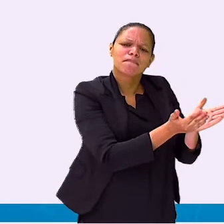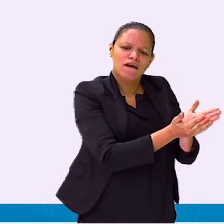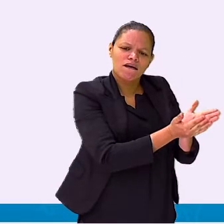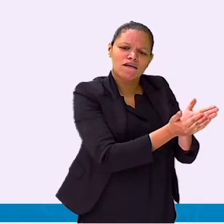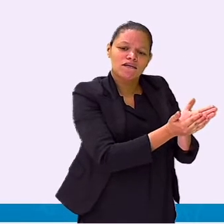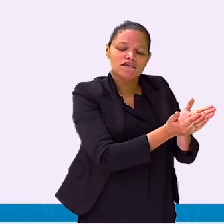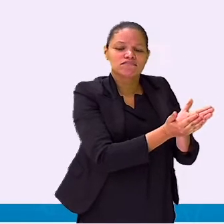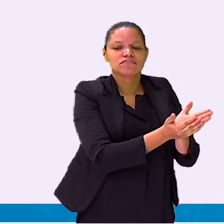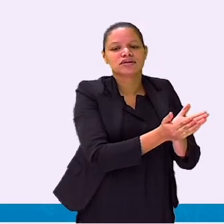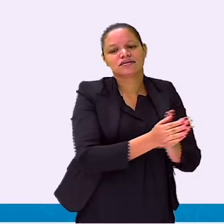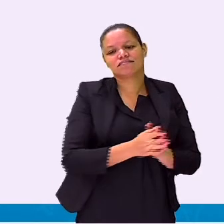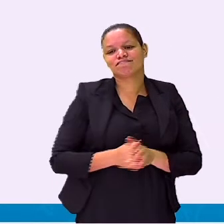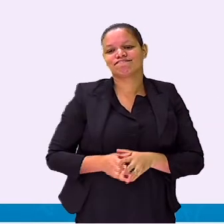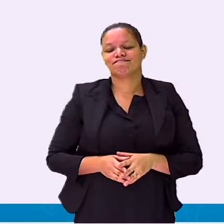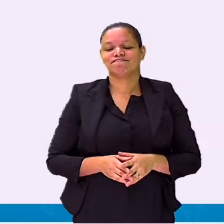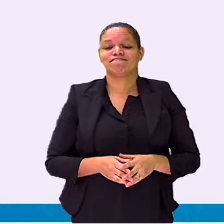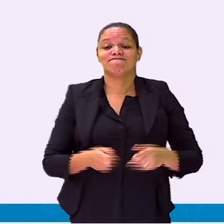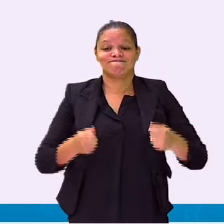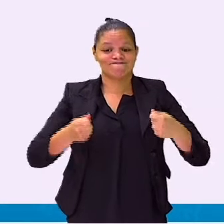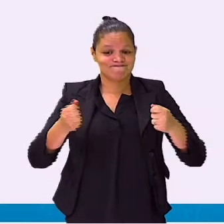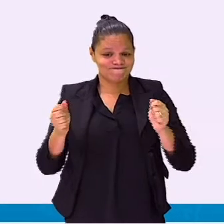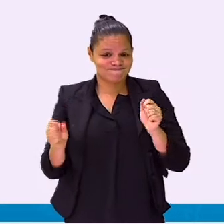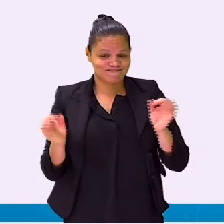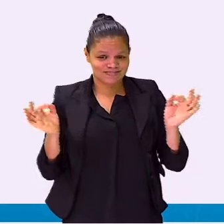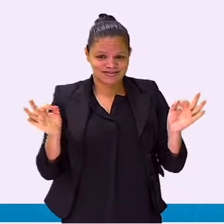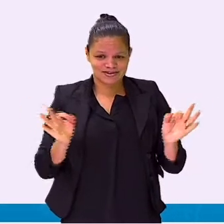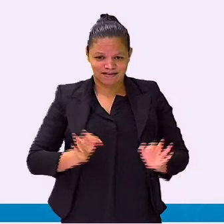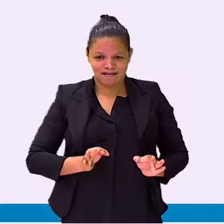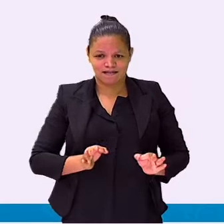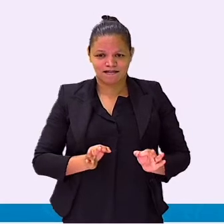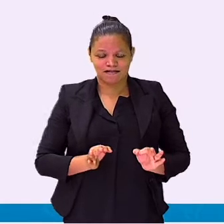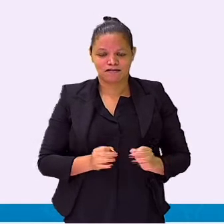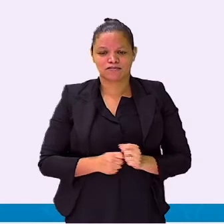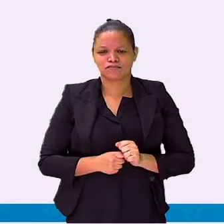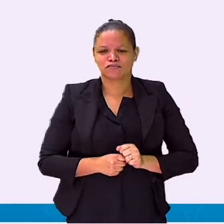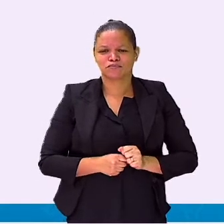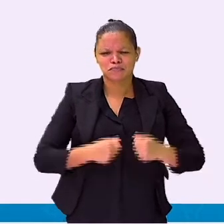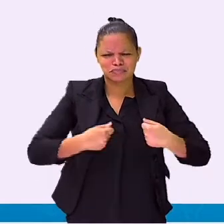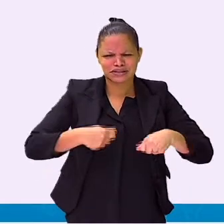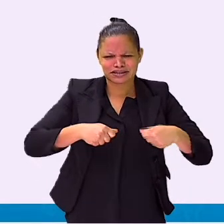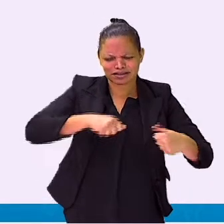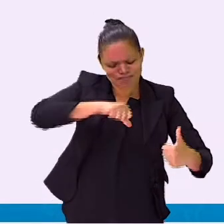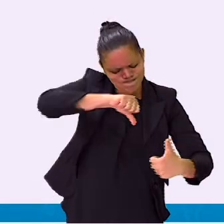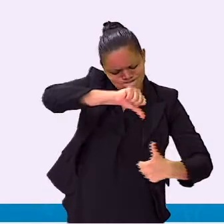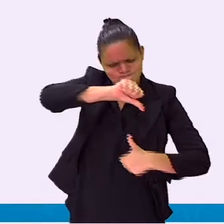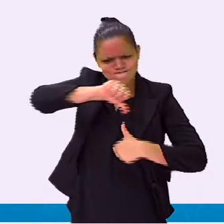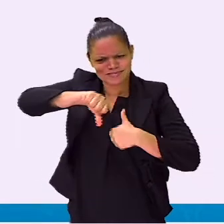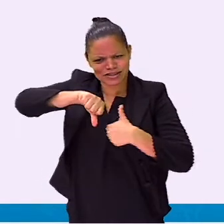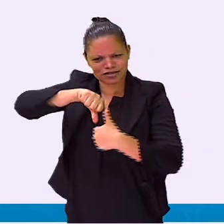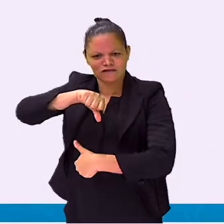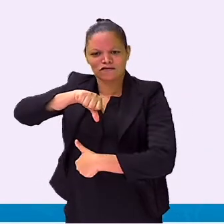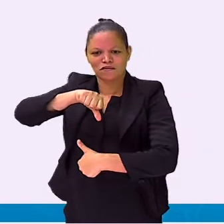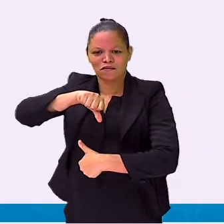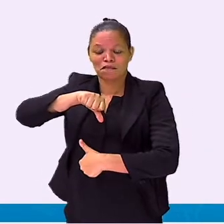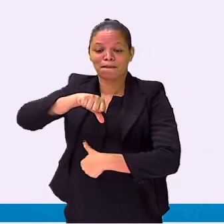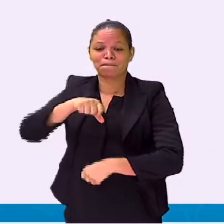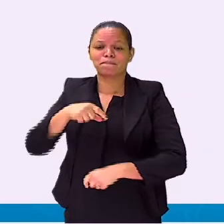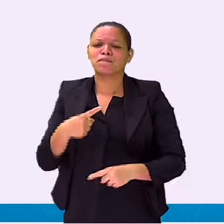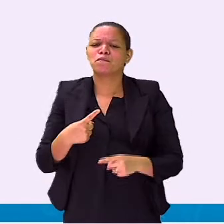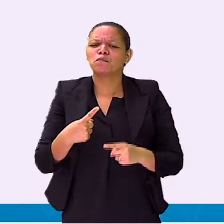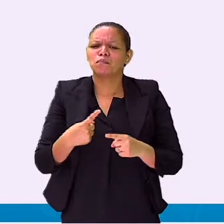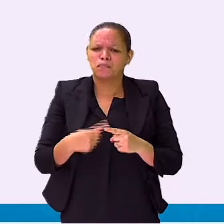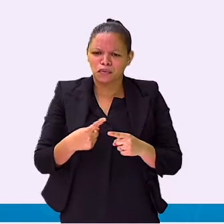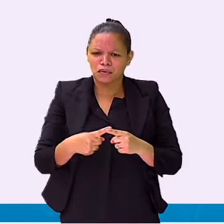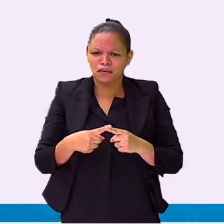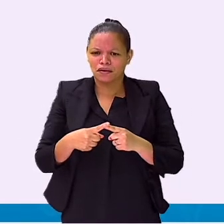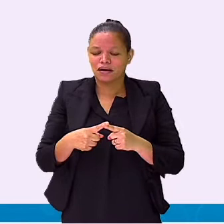Essa realidade precisa ser mudada. O retrato da desigualdade em Minas e a renda do trabalho